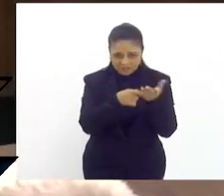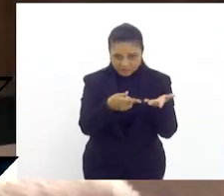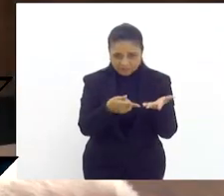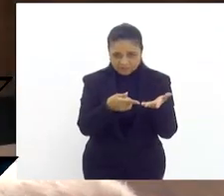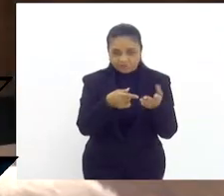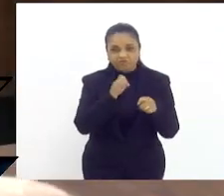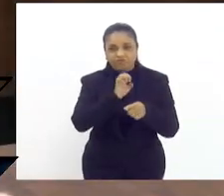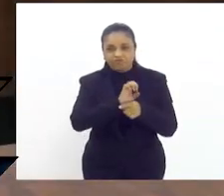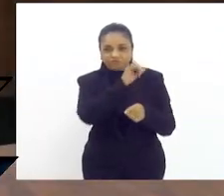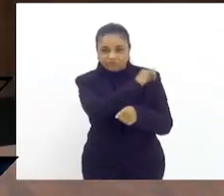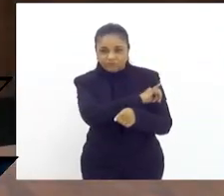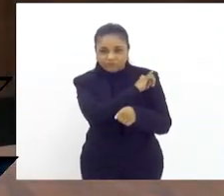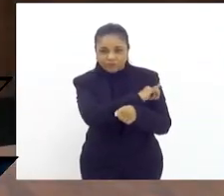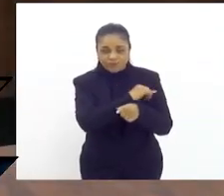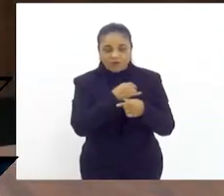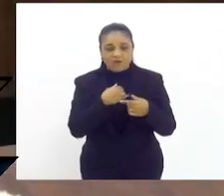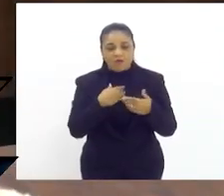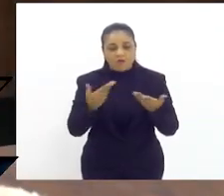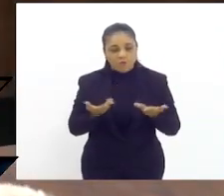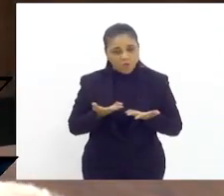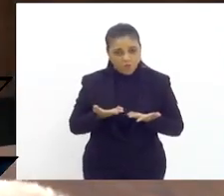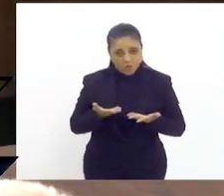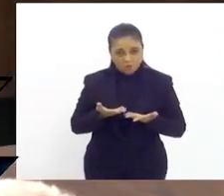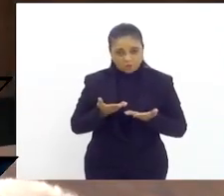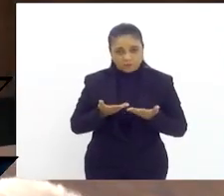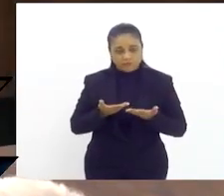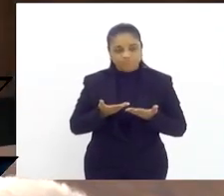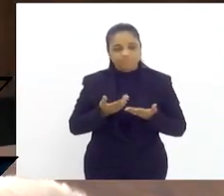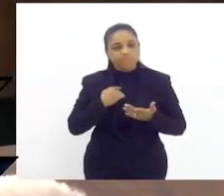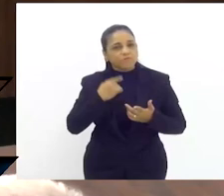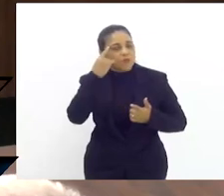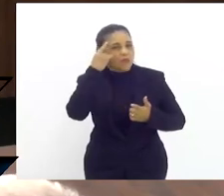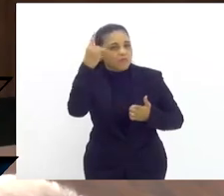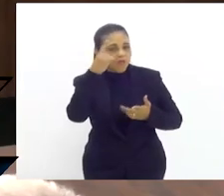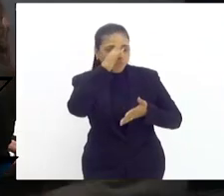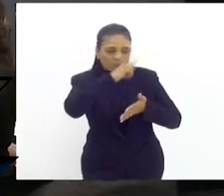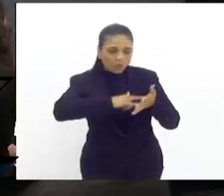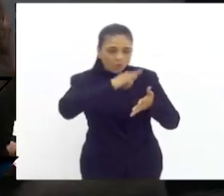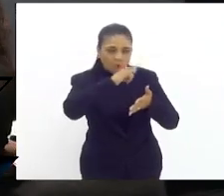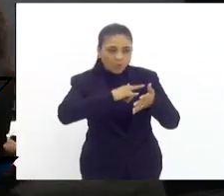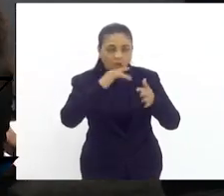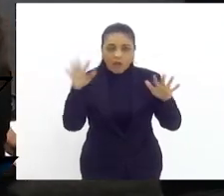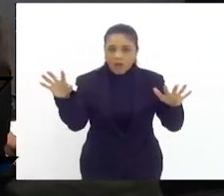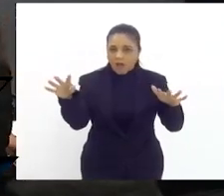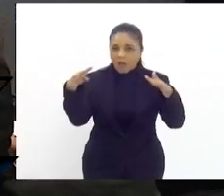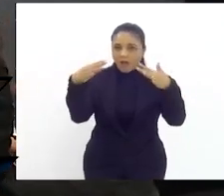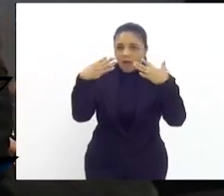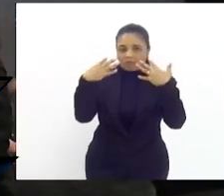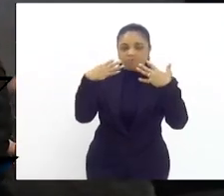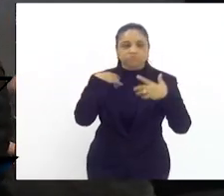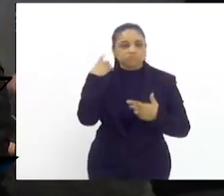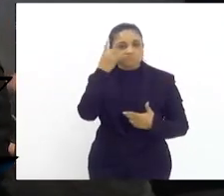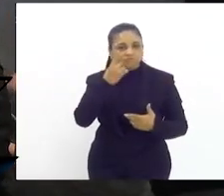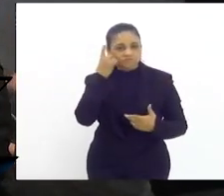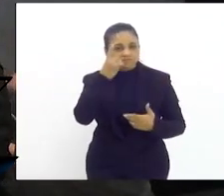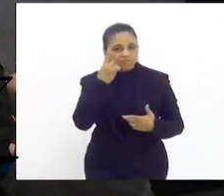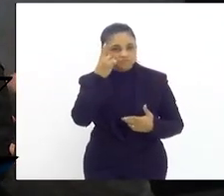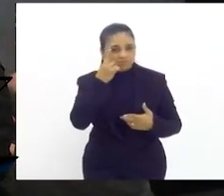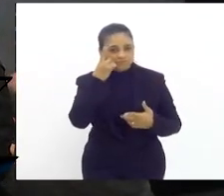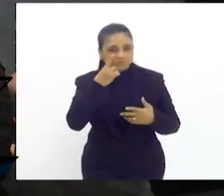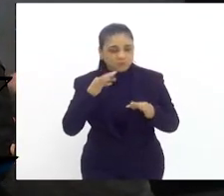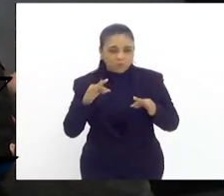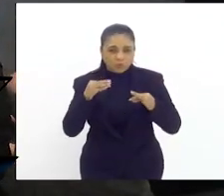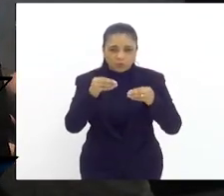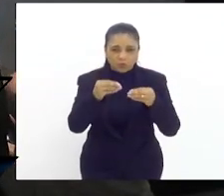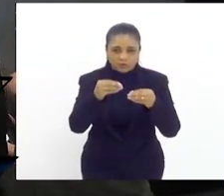é nós trouxemos aqui para esse Parlamento agora uma ideia e que eu peço a atenção de todos os parlamentares a todos que estão aqui dentro